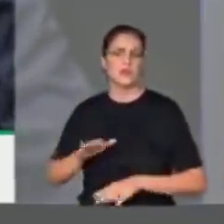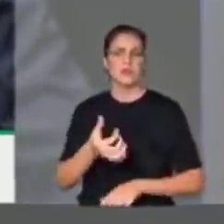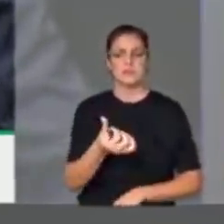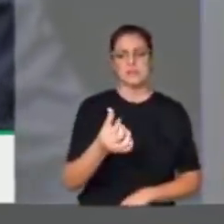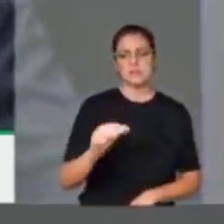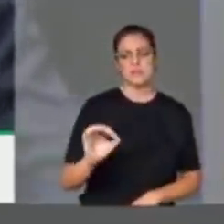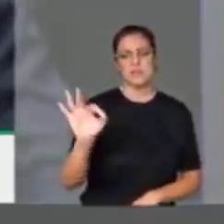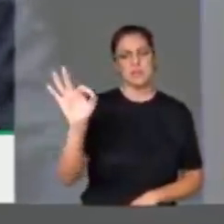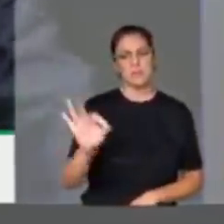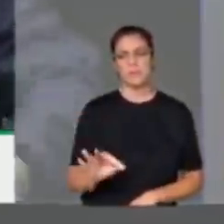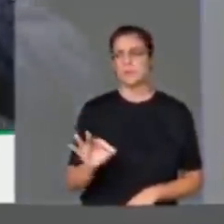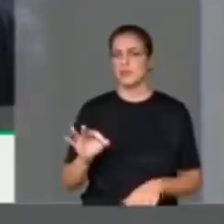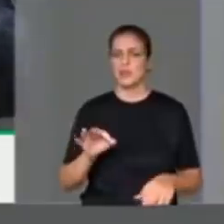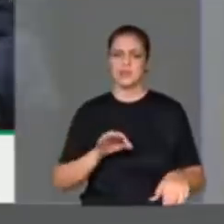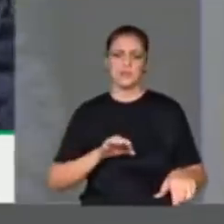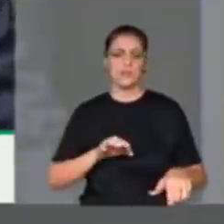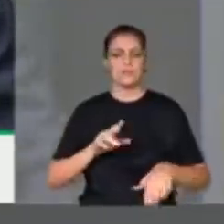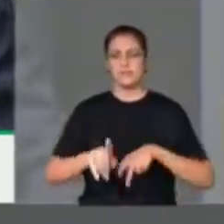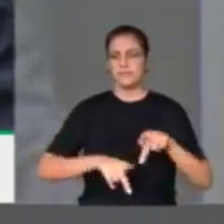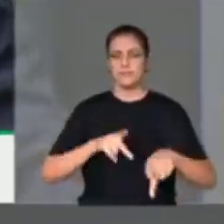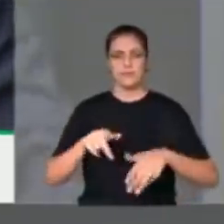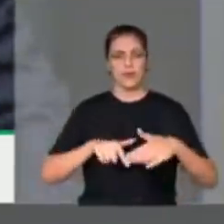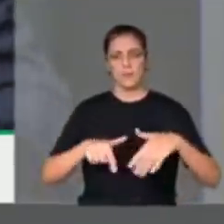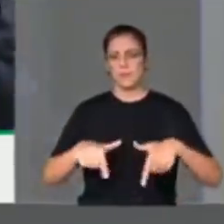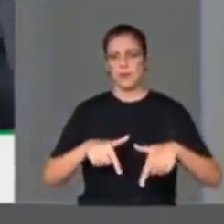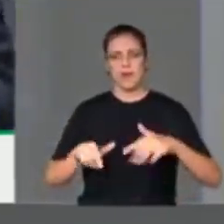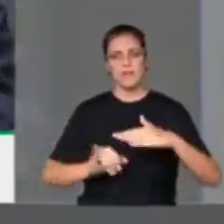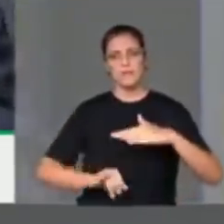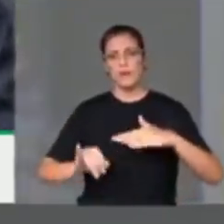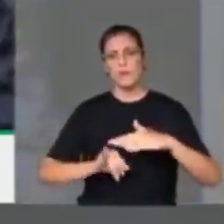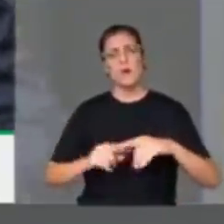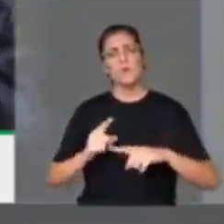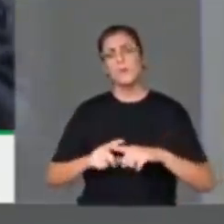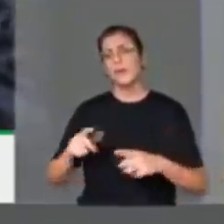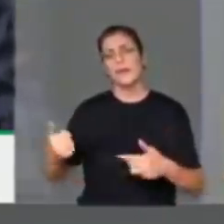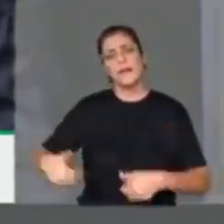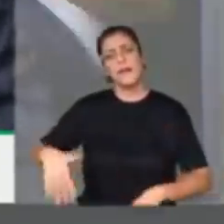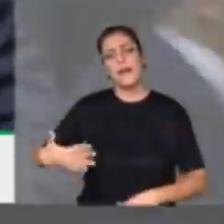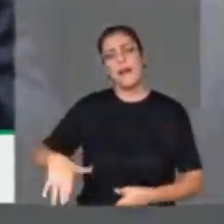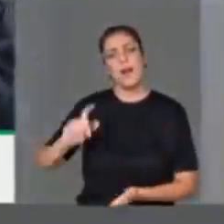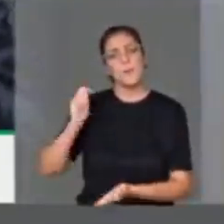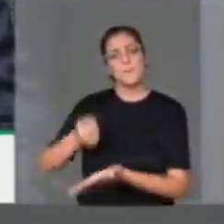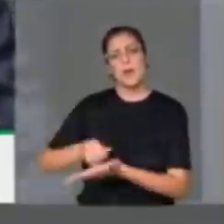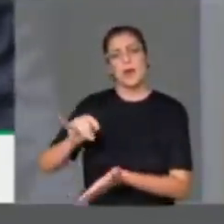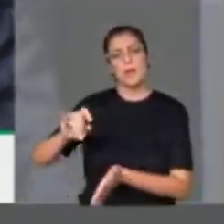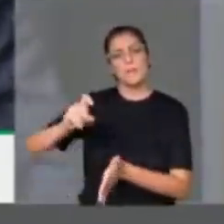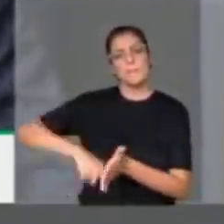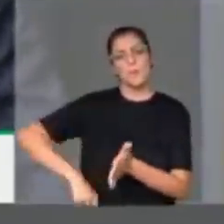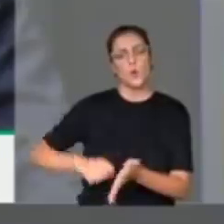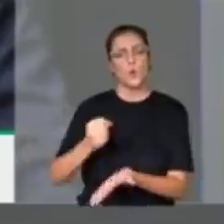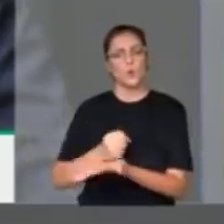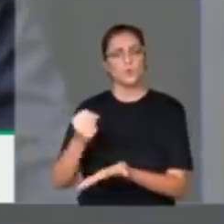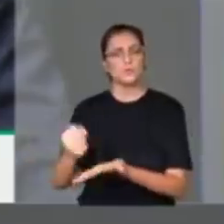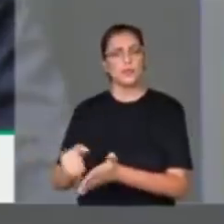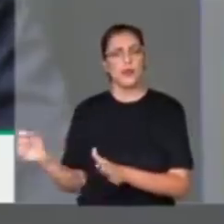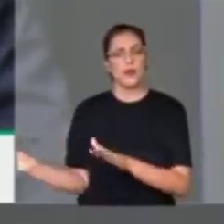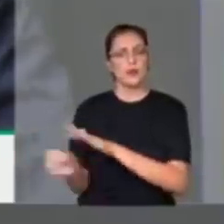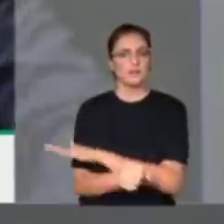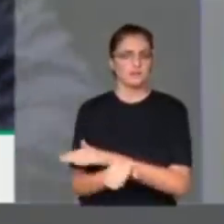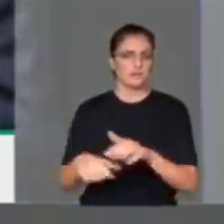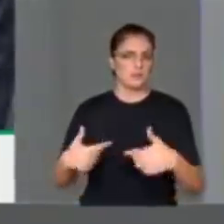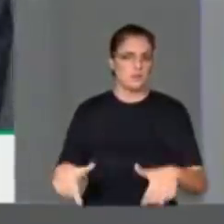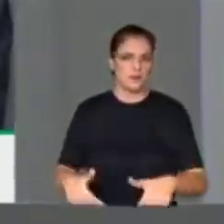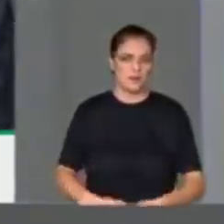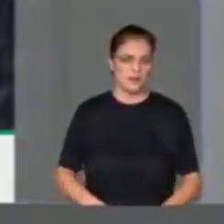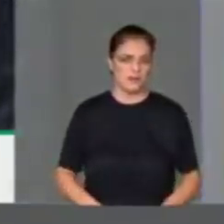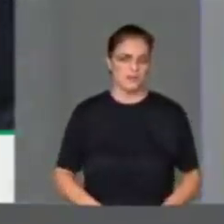60% da mão de obra na informalidade, porque o encargo trabalhista é muito caro, porque o PIS é muito caro, porque o COFINS é muito caro, porque o ICMS é muito caro. E